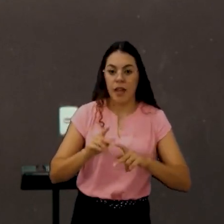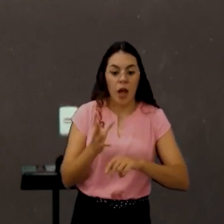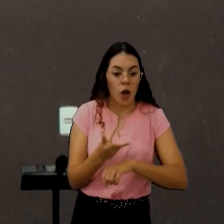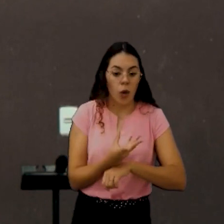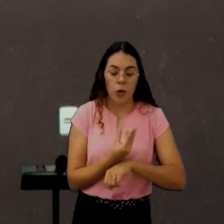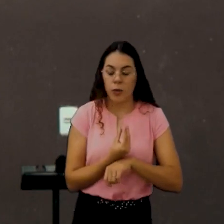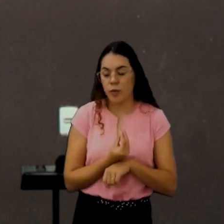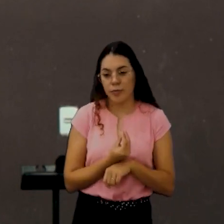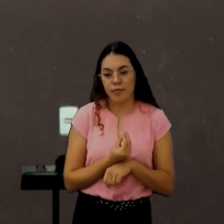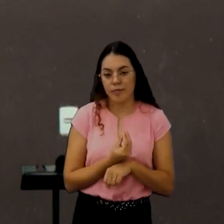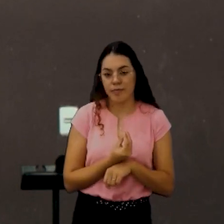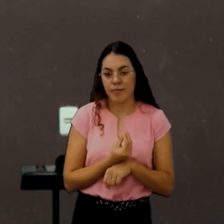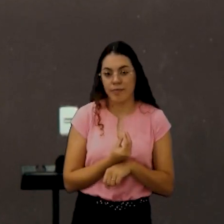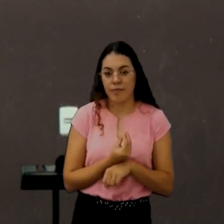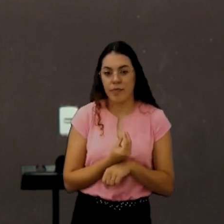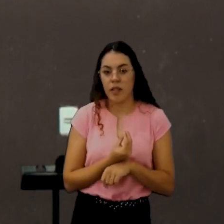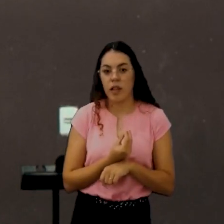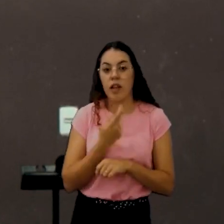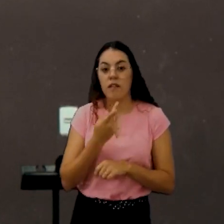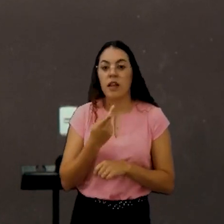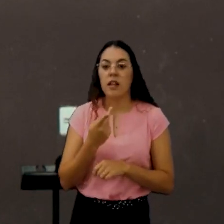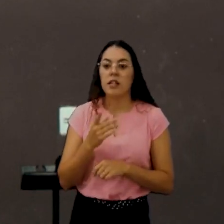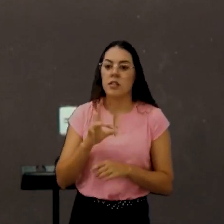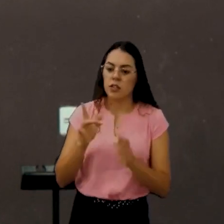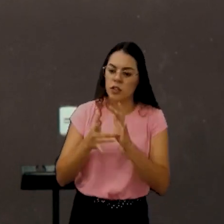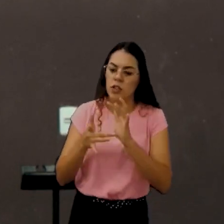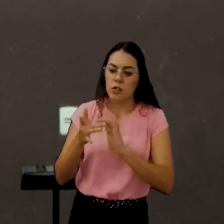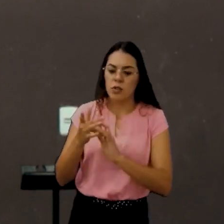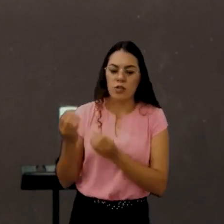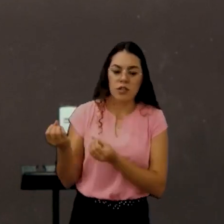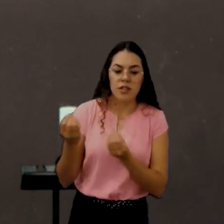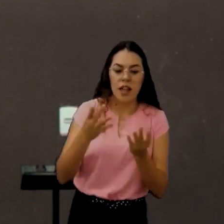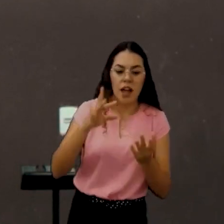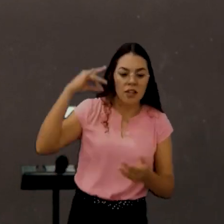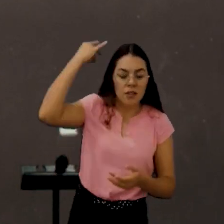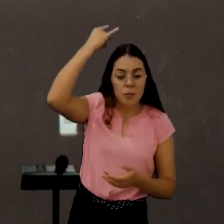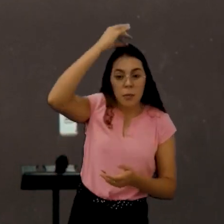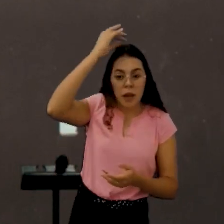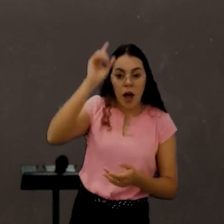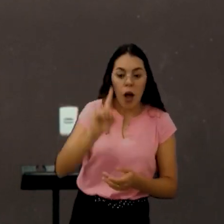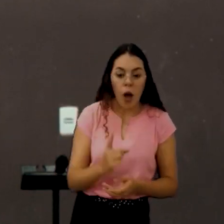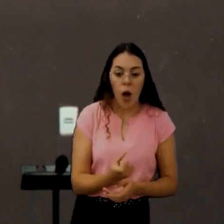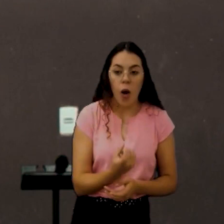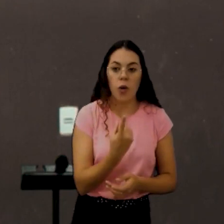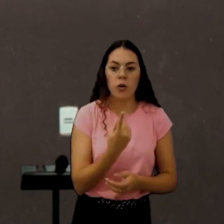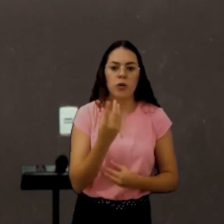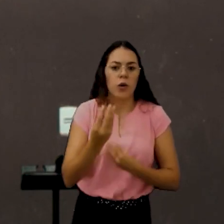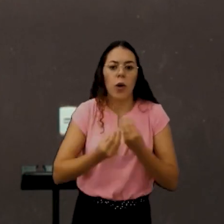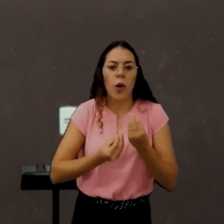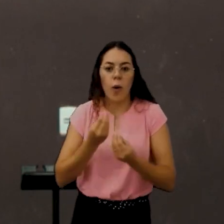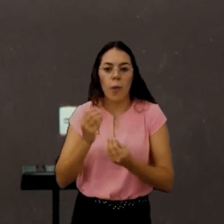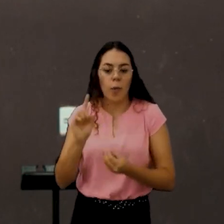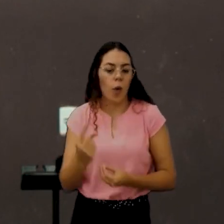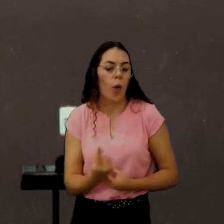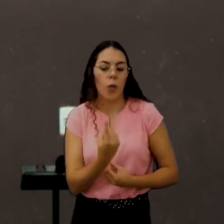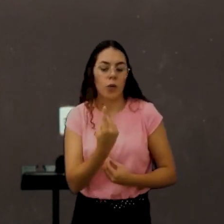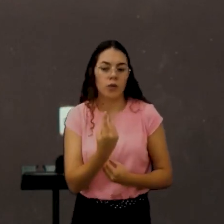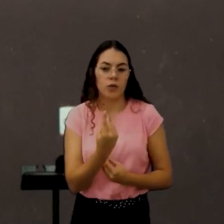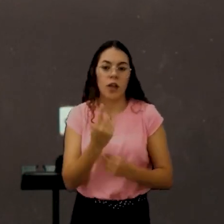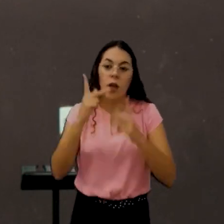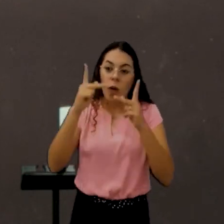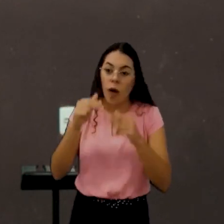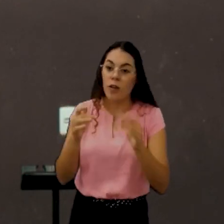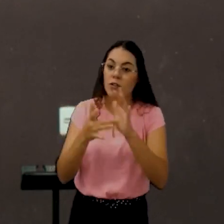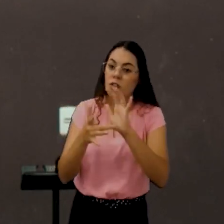Unidade. E ele diz: eu me santifico para que eles sejam um. Como é que nós seremos um? Ele diz: como tu, ó Pai,